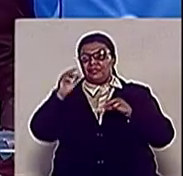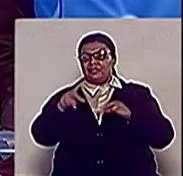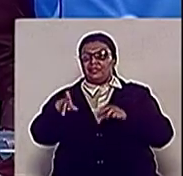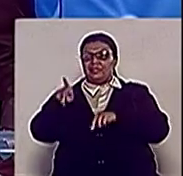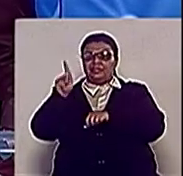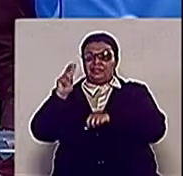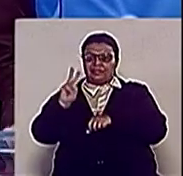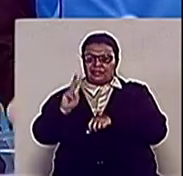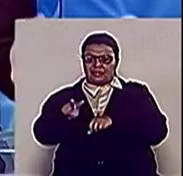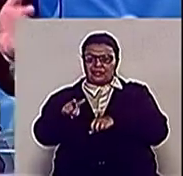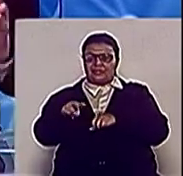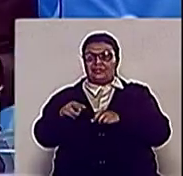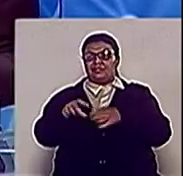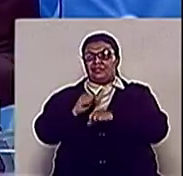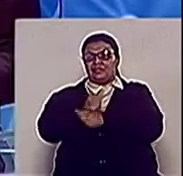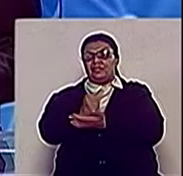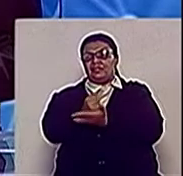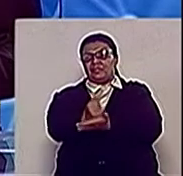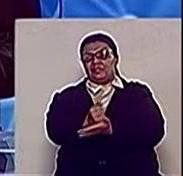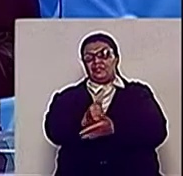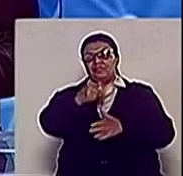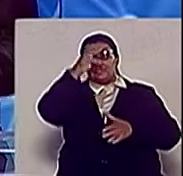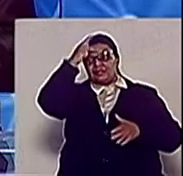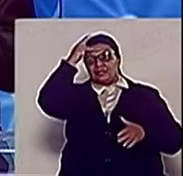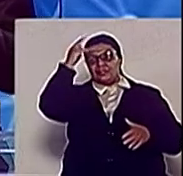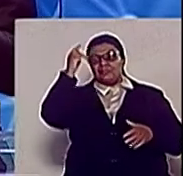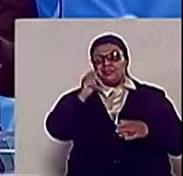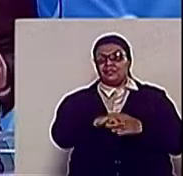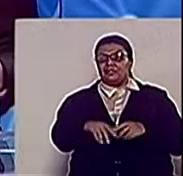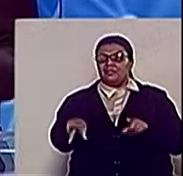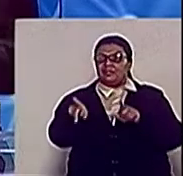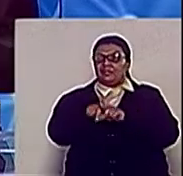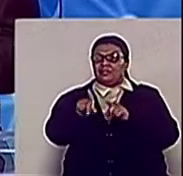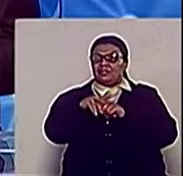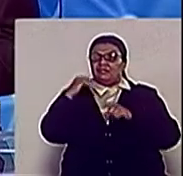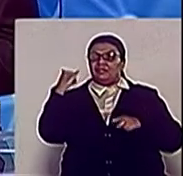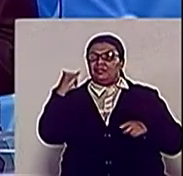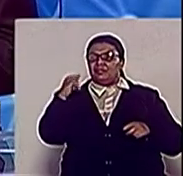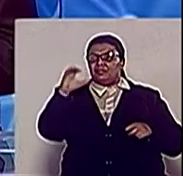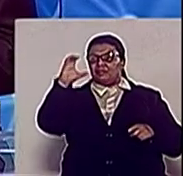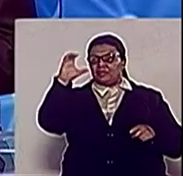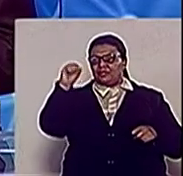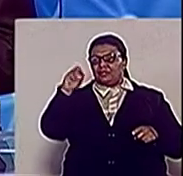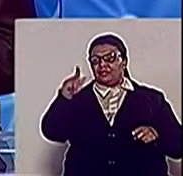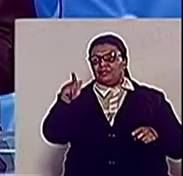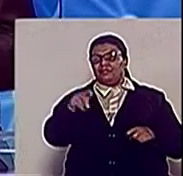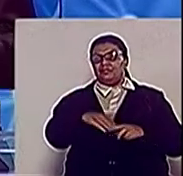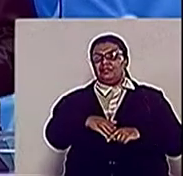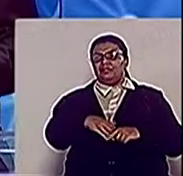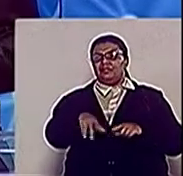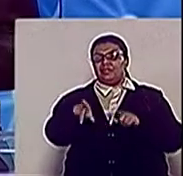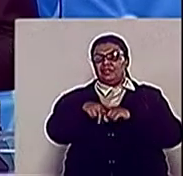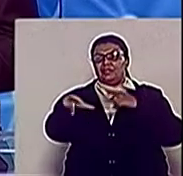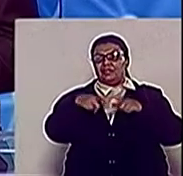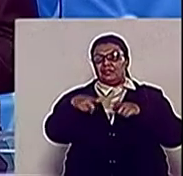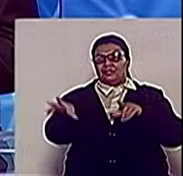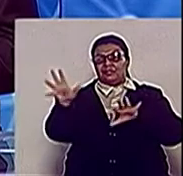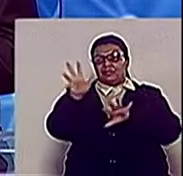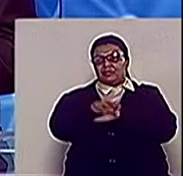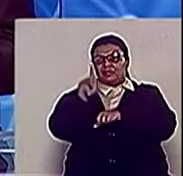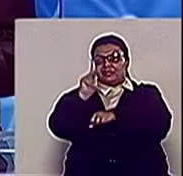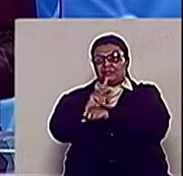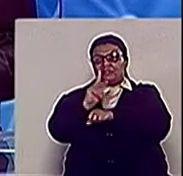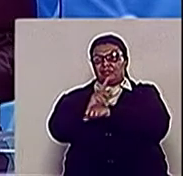pública da cidade. Nós falamos agora da questão da Câmara do COI. Estamos falando aqui do trabalho preventivo que precisa ser realizado pela